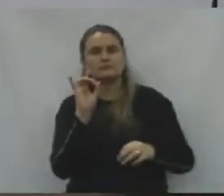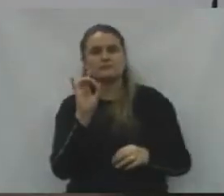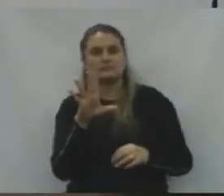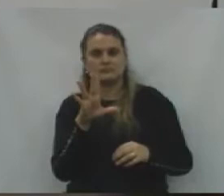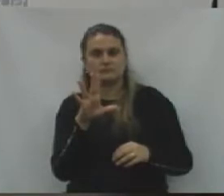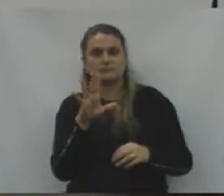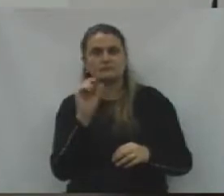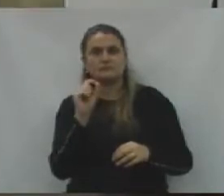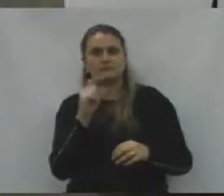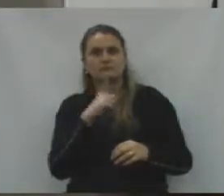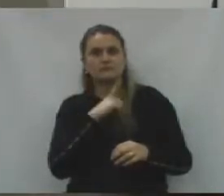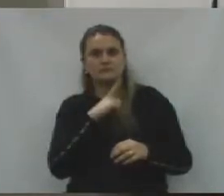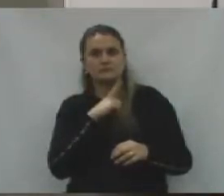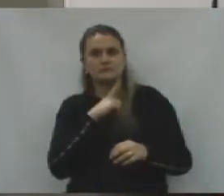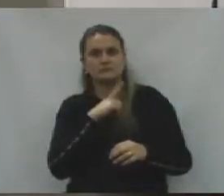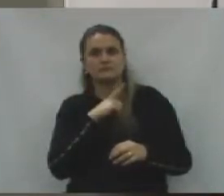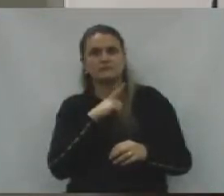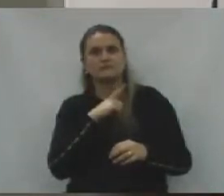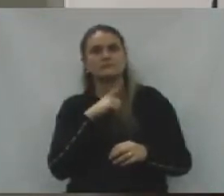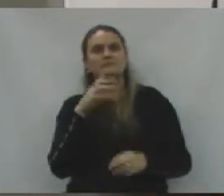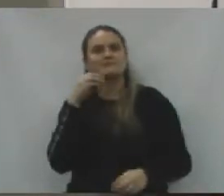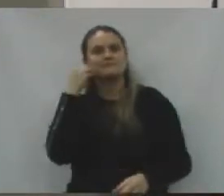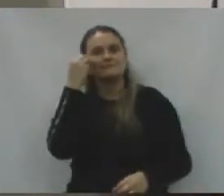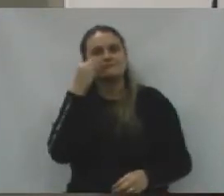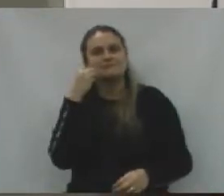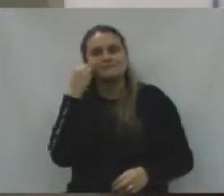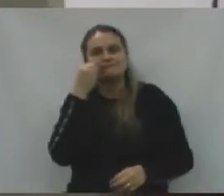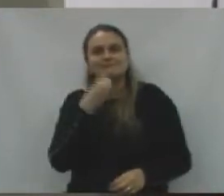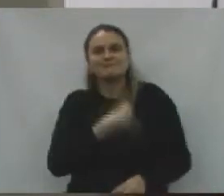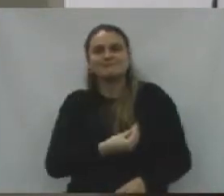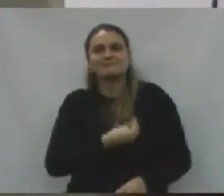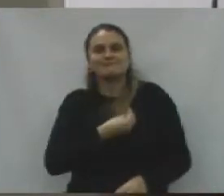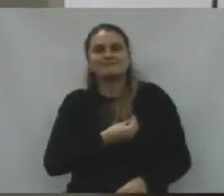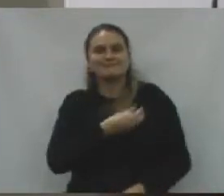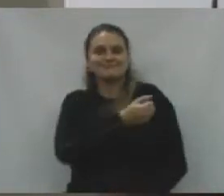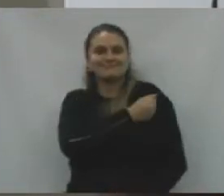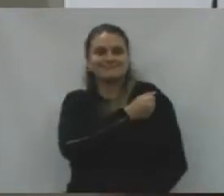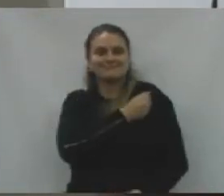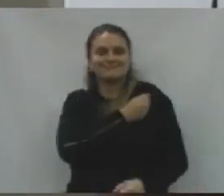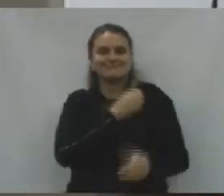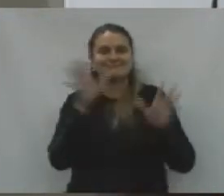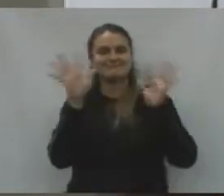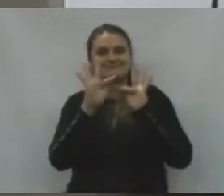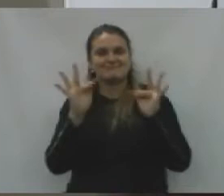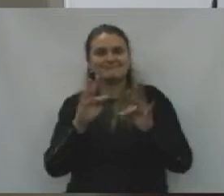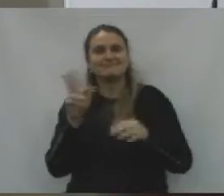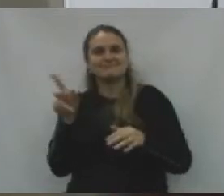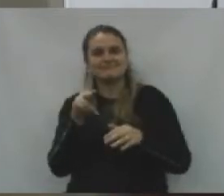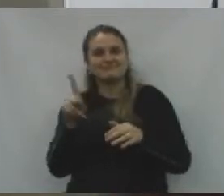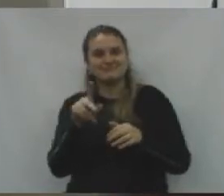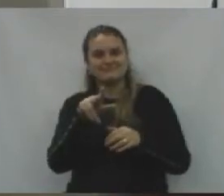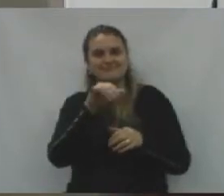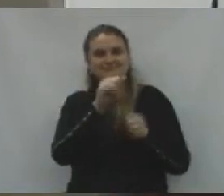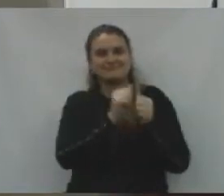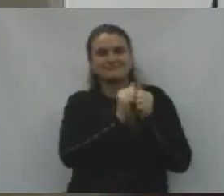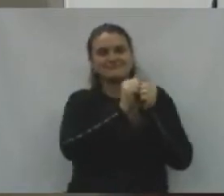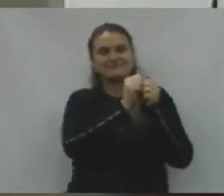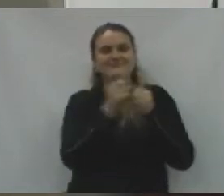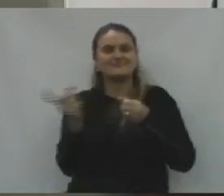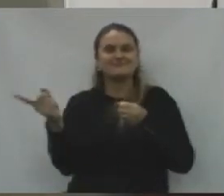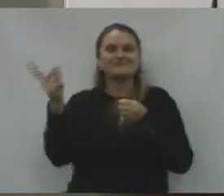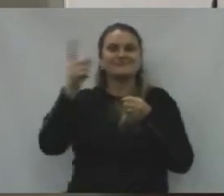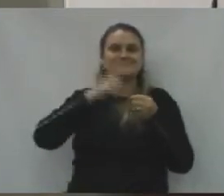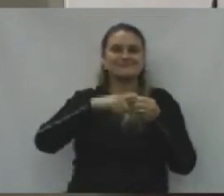não é só isso que ele trouxe. Ele trouxe experiência para os nossos acadêmicos e professores que participam.